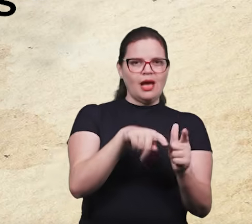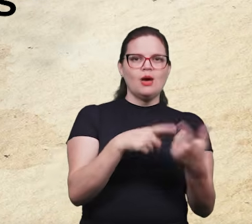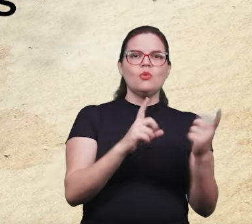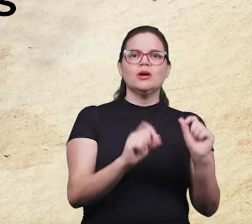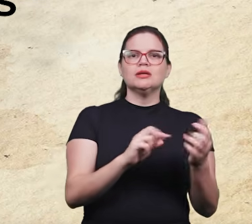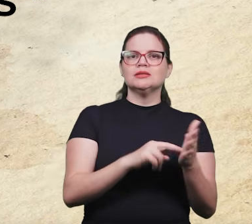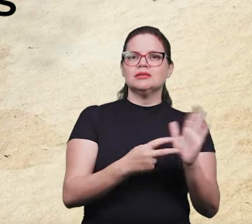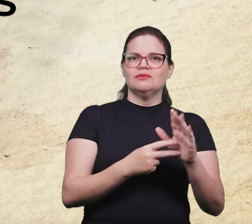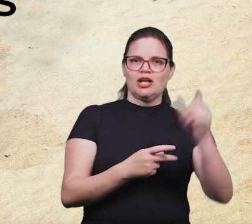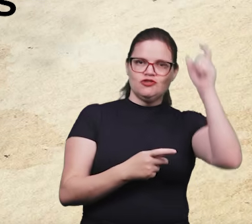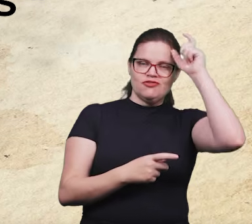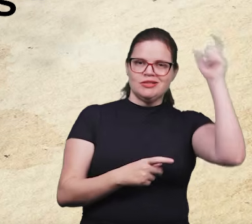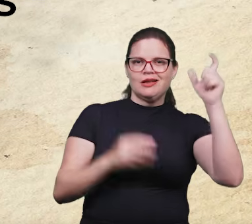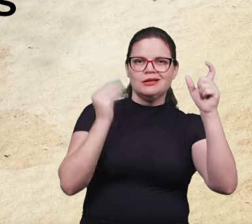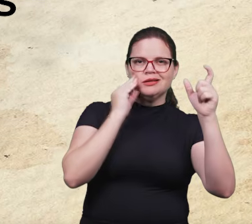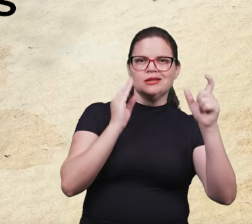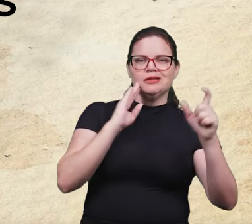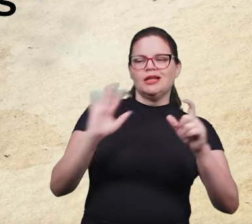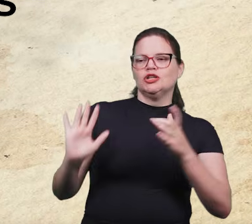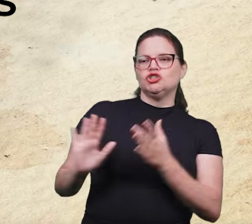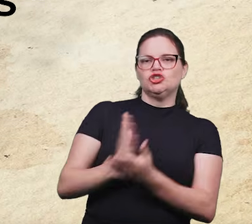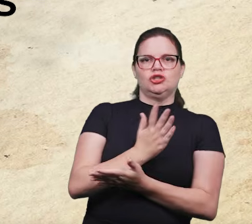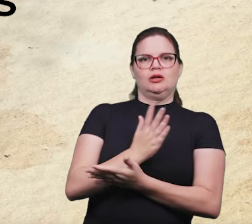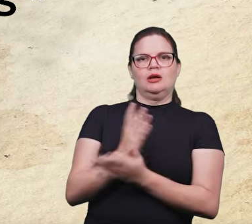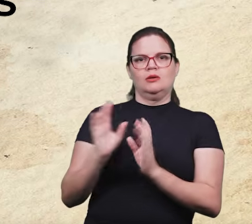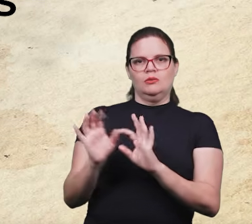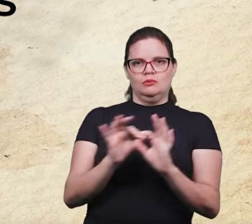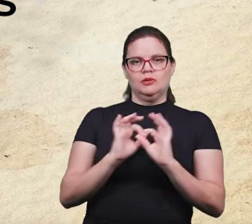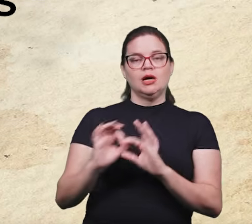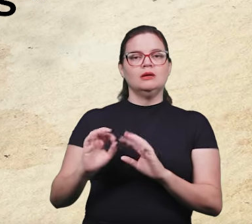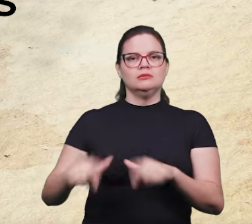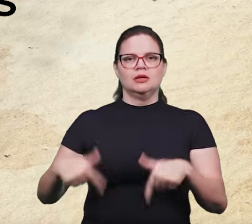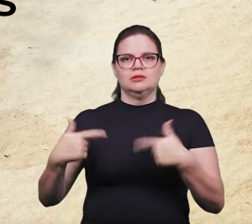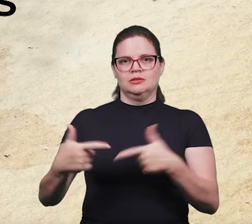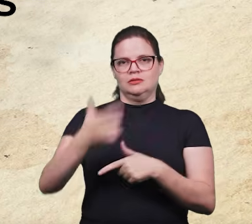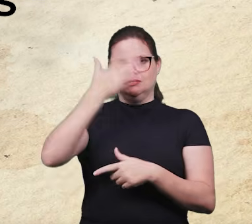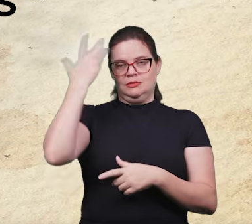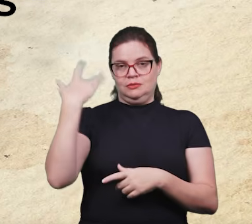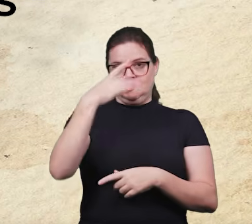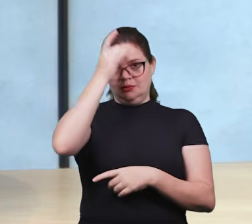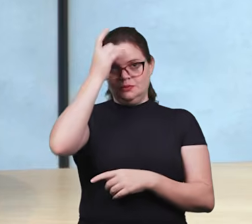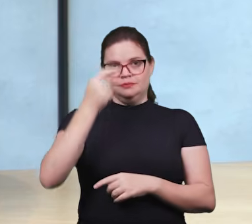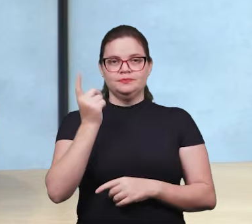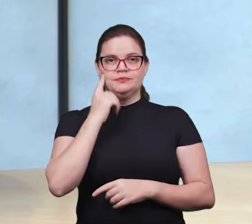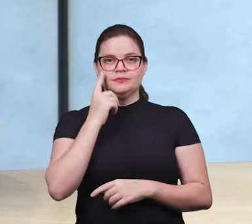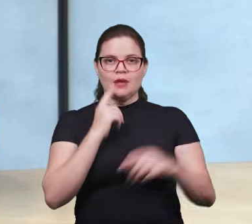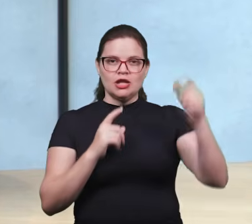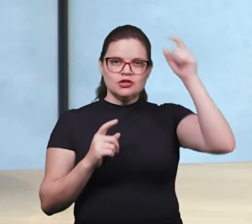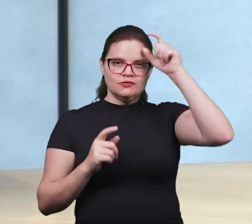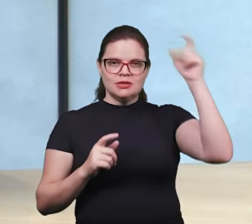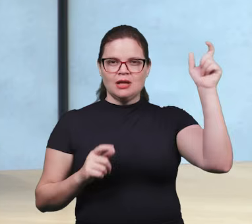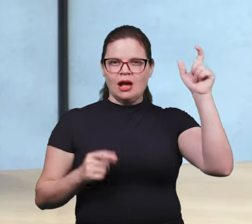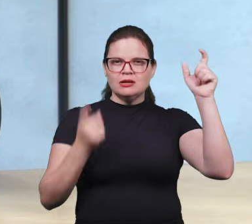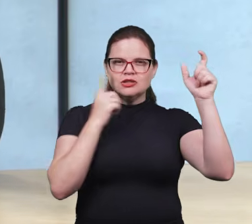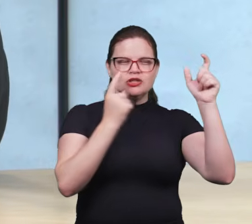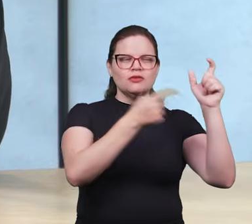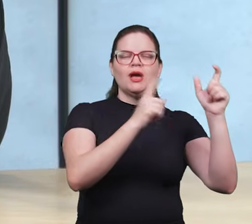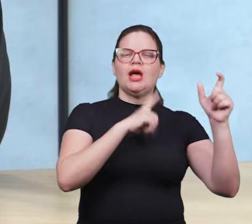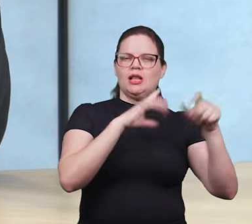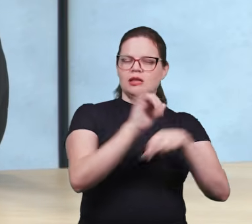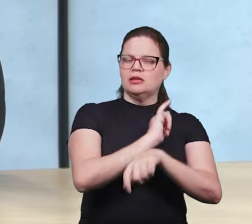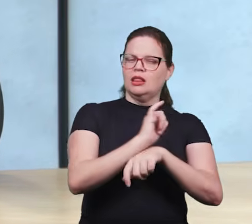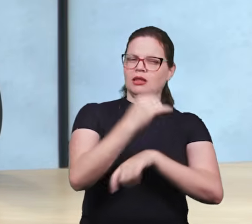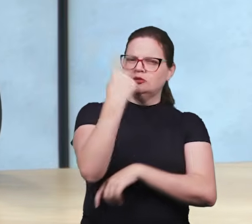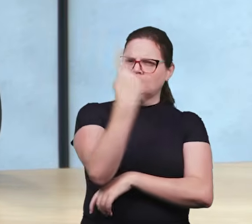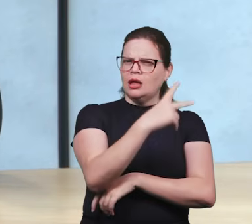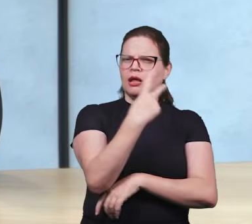a comunhão da igreja. E nós vemos a operação do adversário para tirar a comunhão, nós vemos todos os